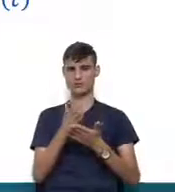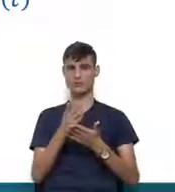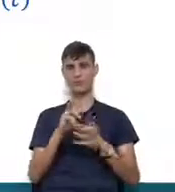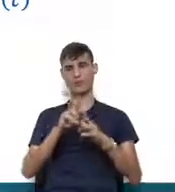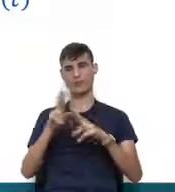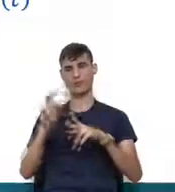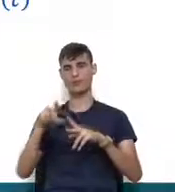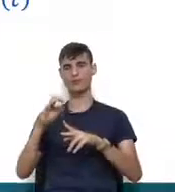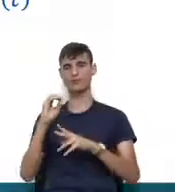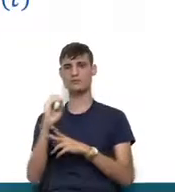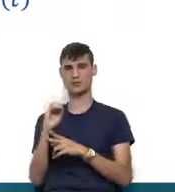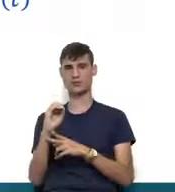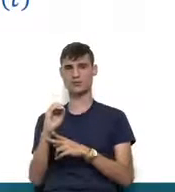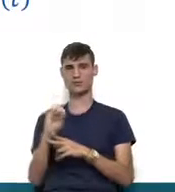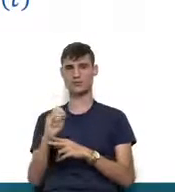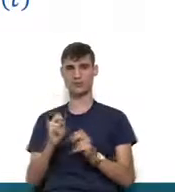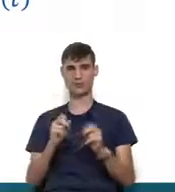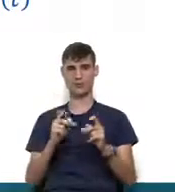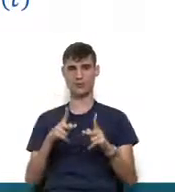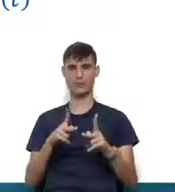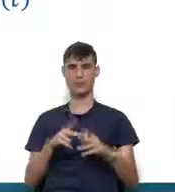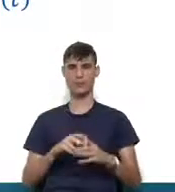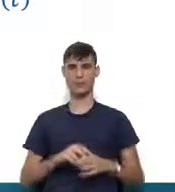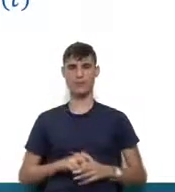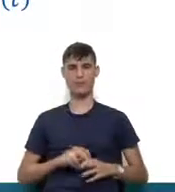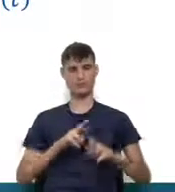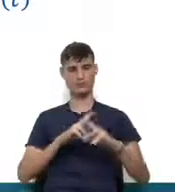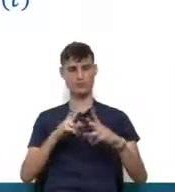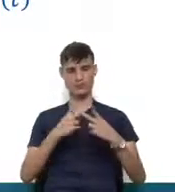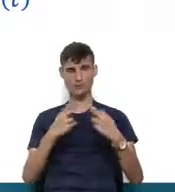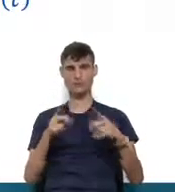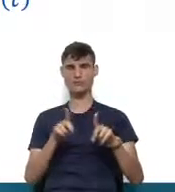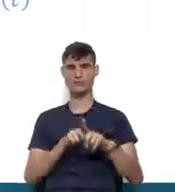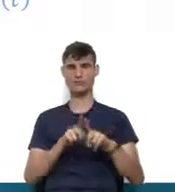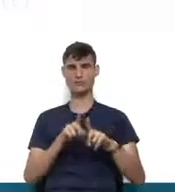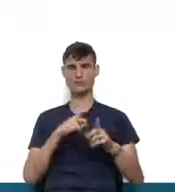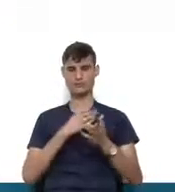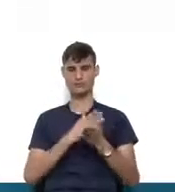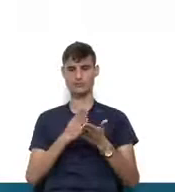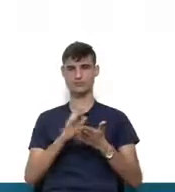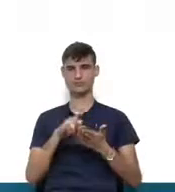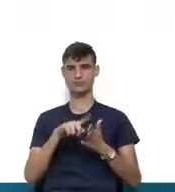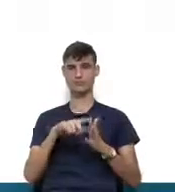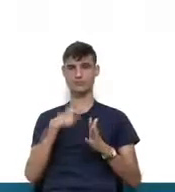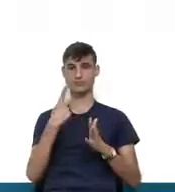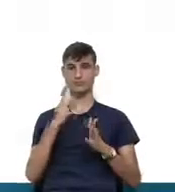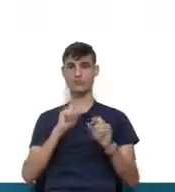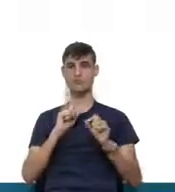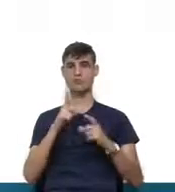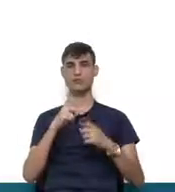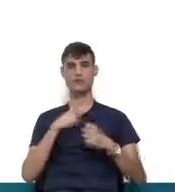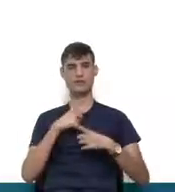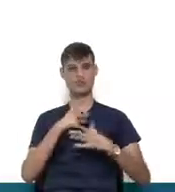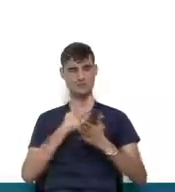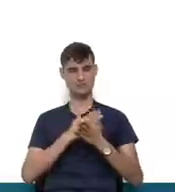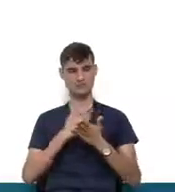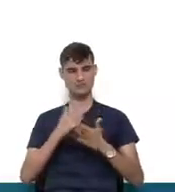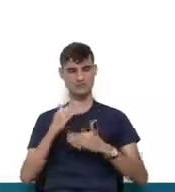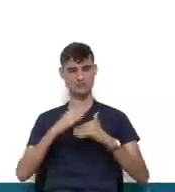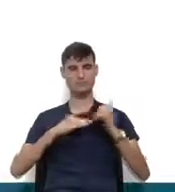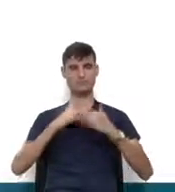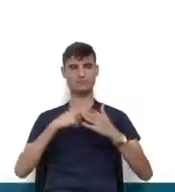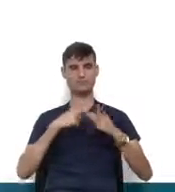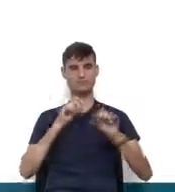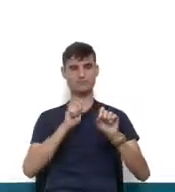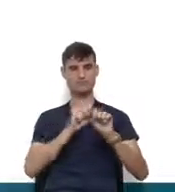Será 0. Outro passo, né? Passo 1. Nós vamos ter que construir a